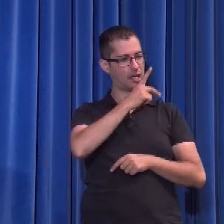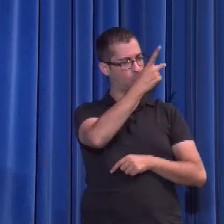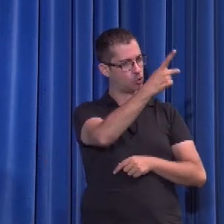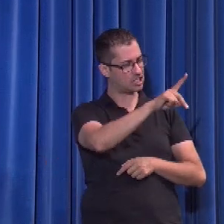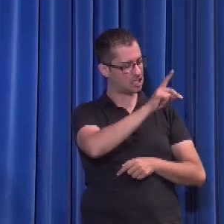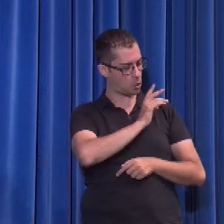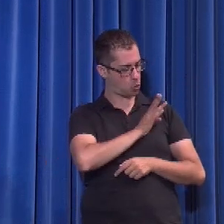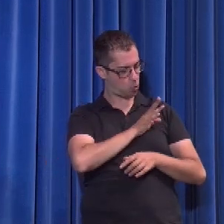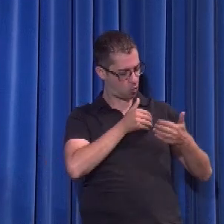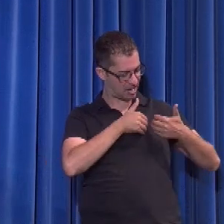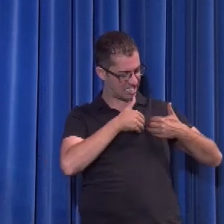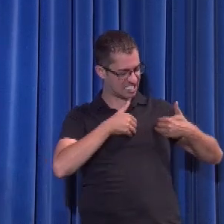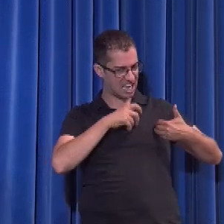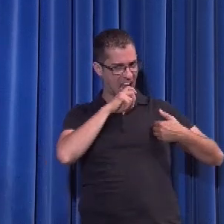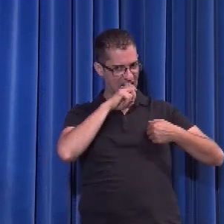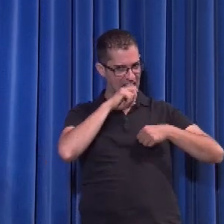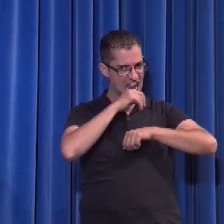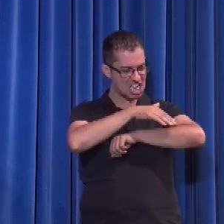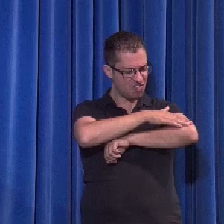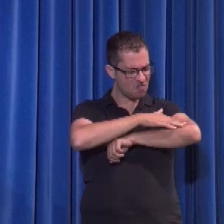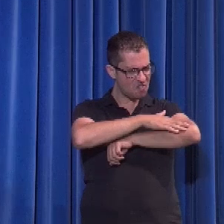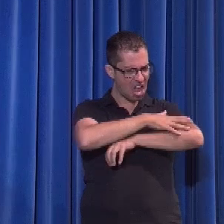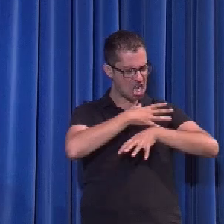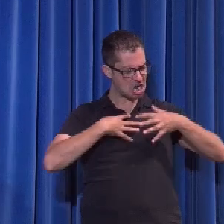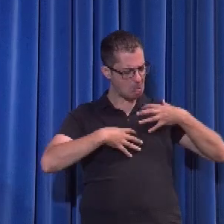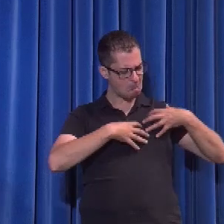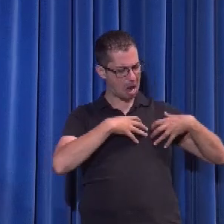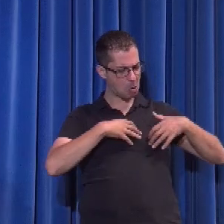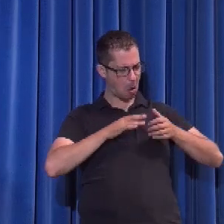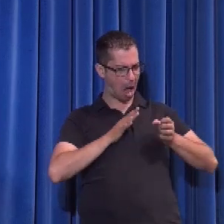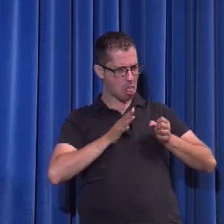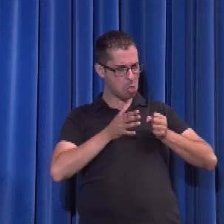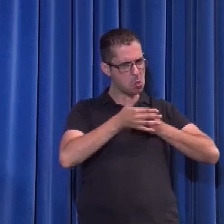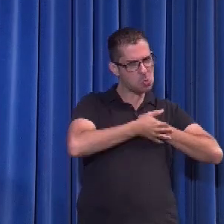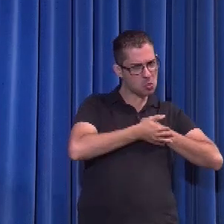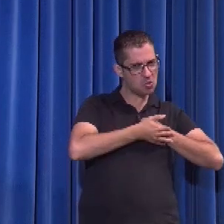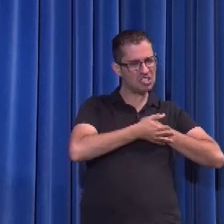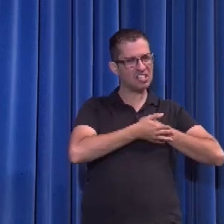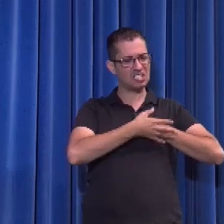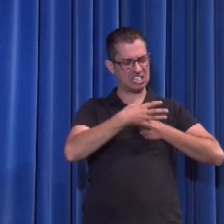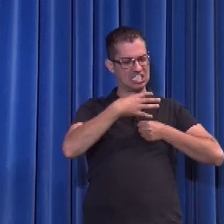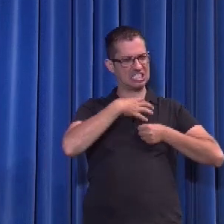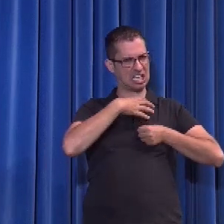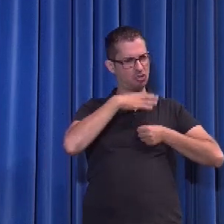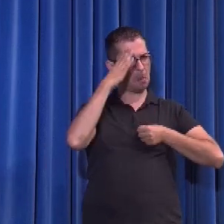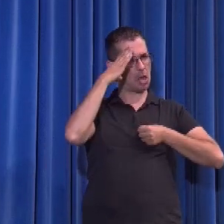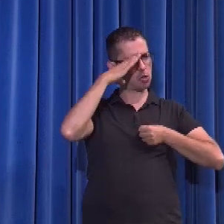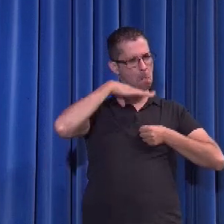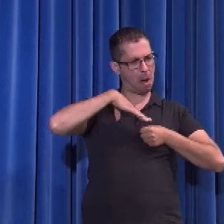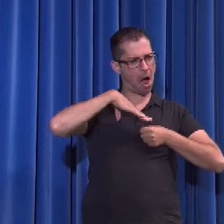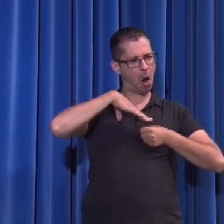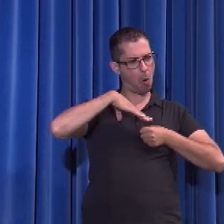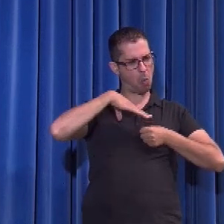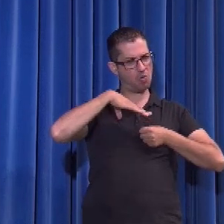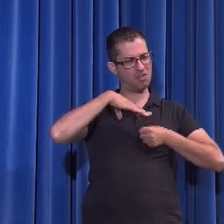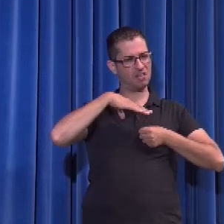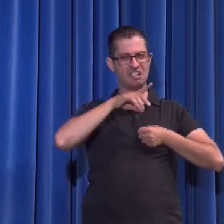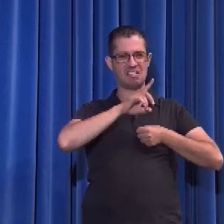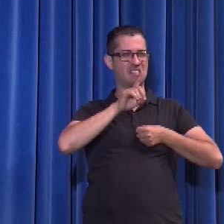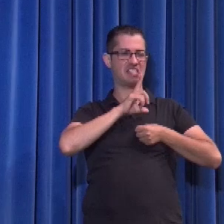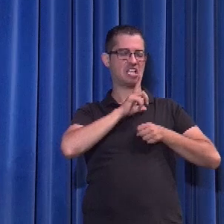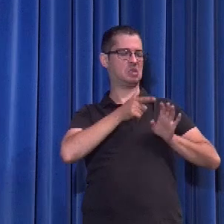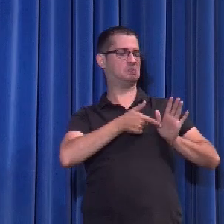coração inveja amargurada e sentimento faccioso, nem vos